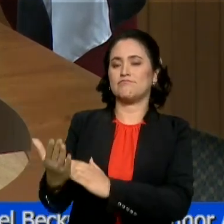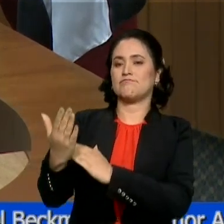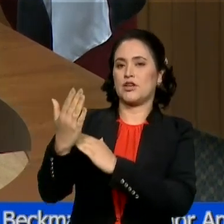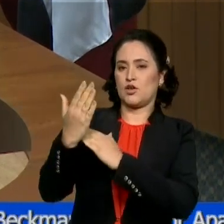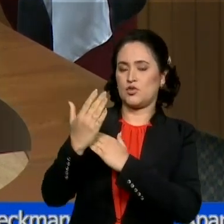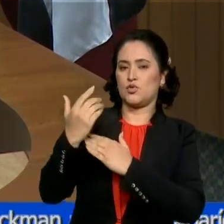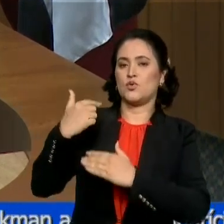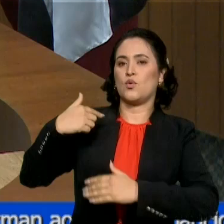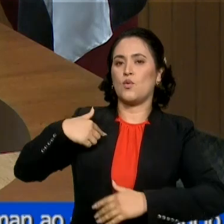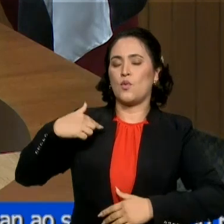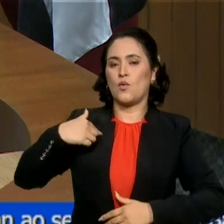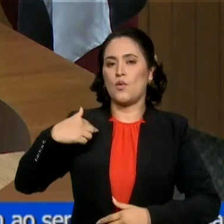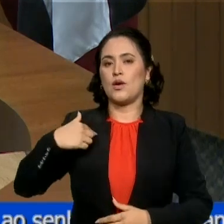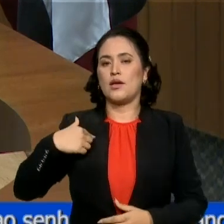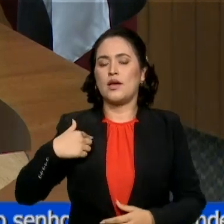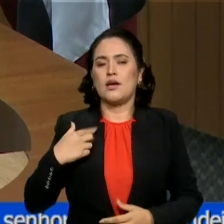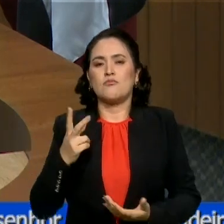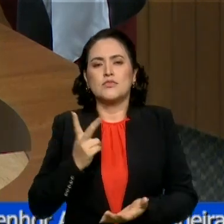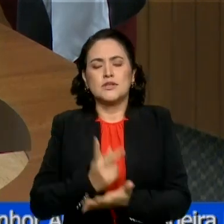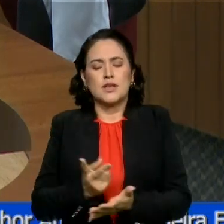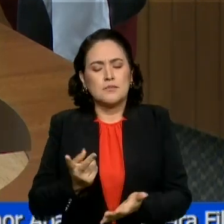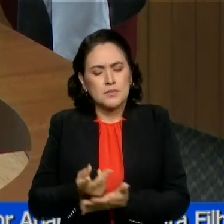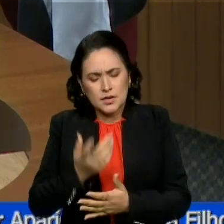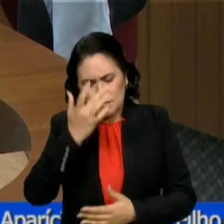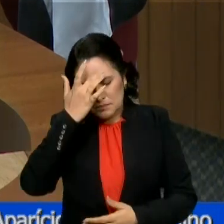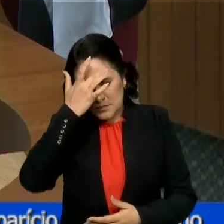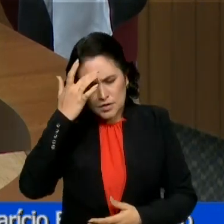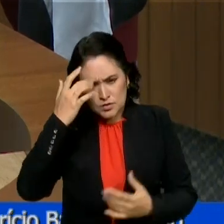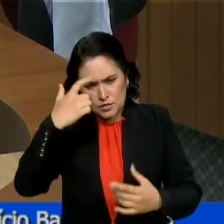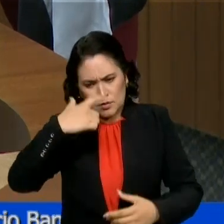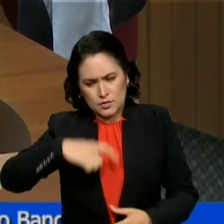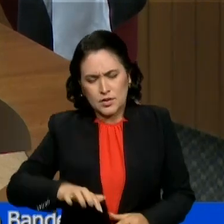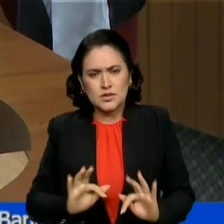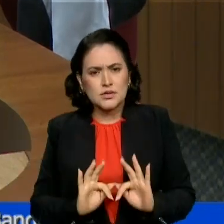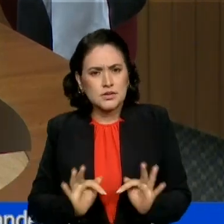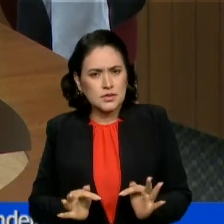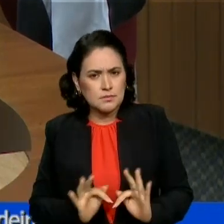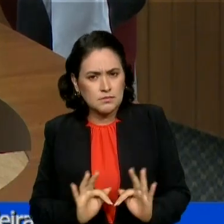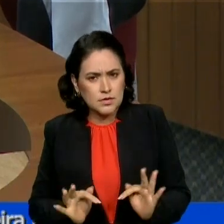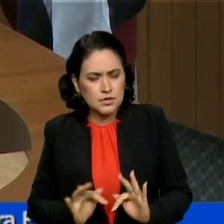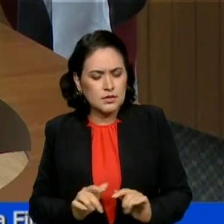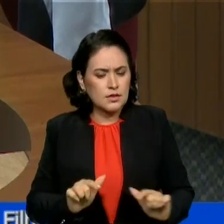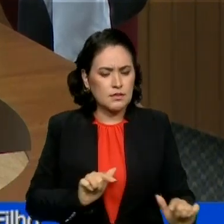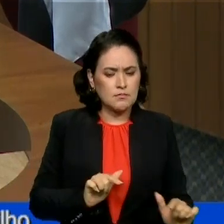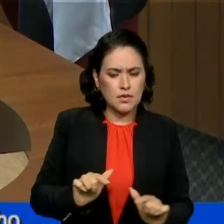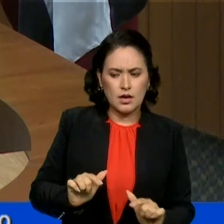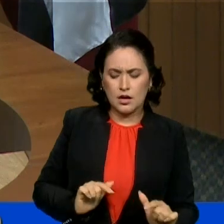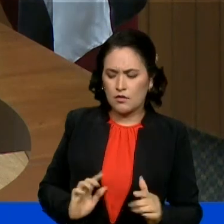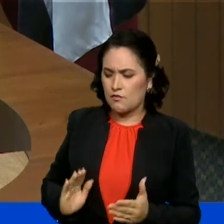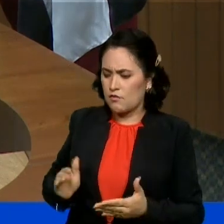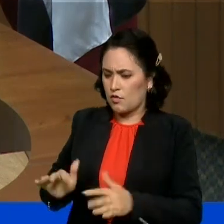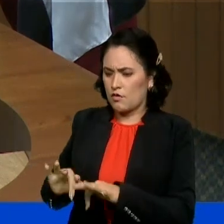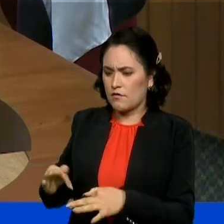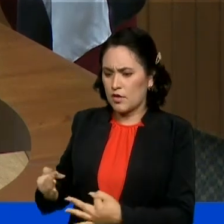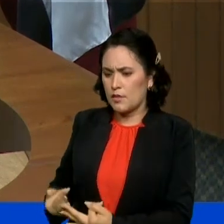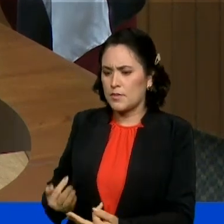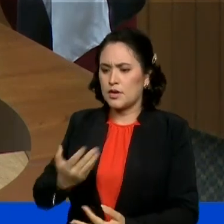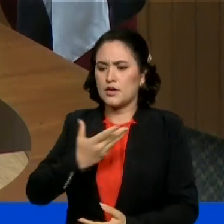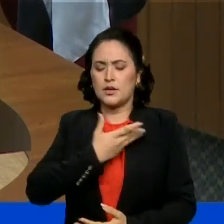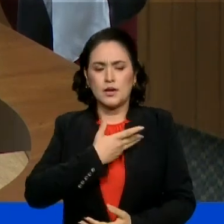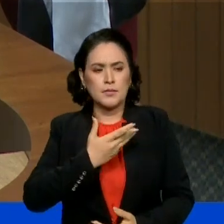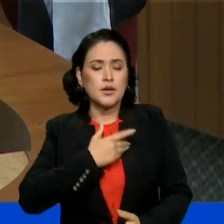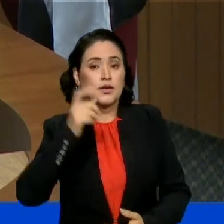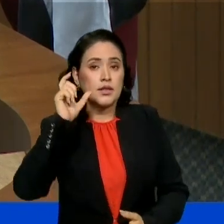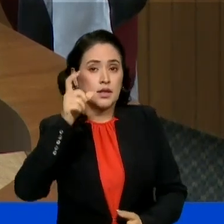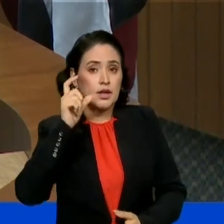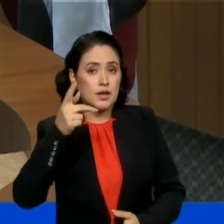Deus me manteve um vitorinense simples, conciliador, dedicado ao trabalho, à família, aos amigos e sempre colocando os interesses